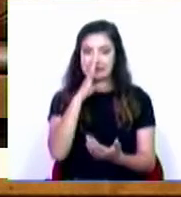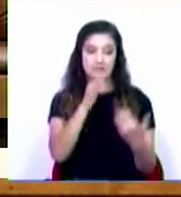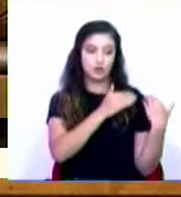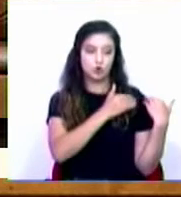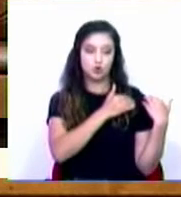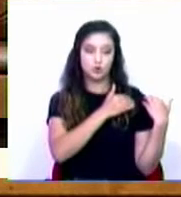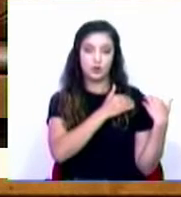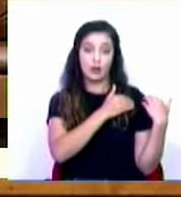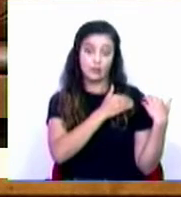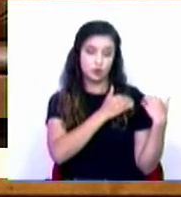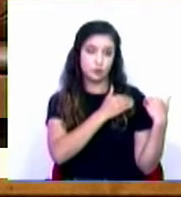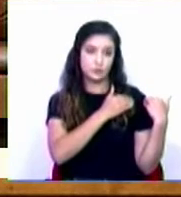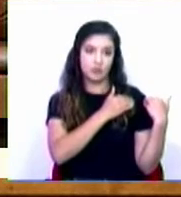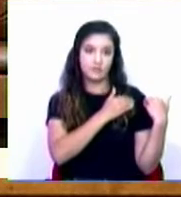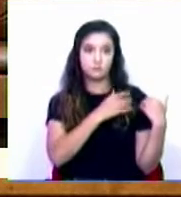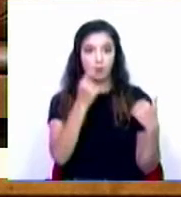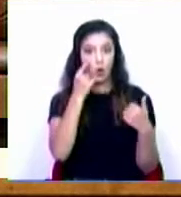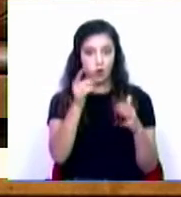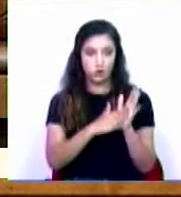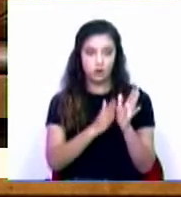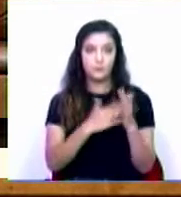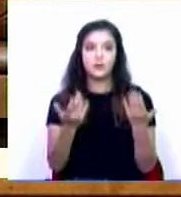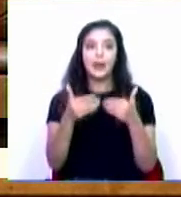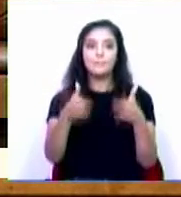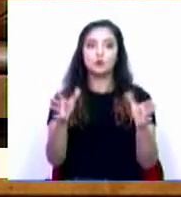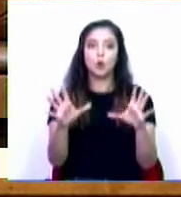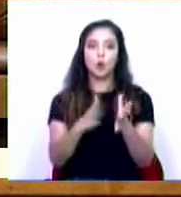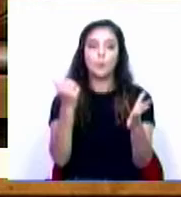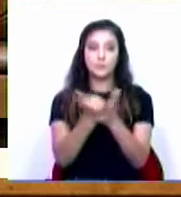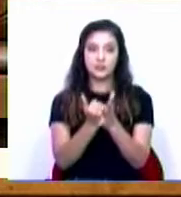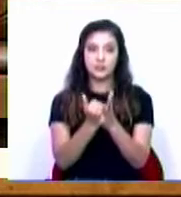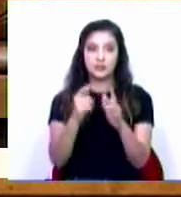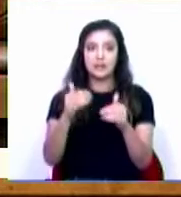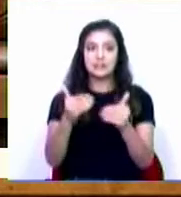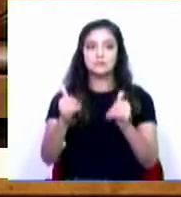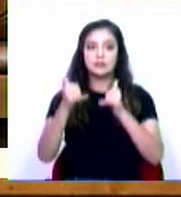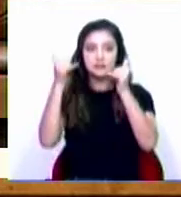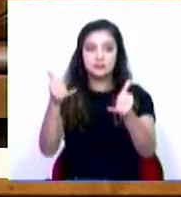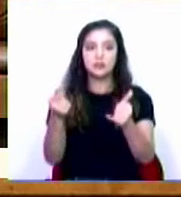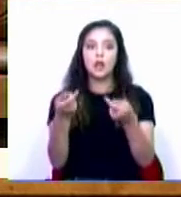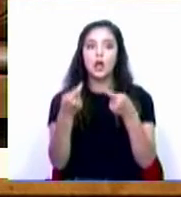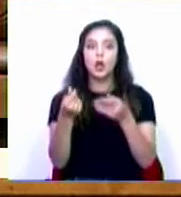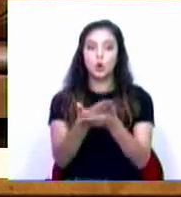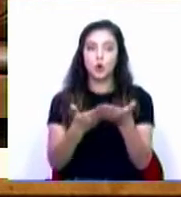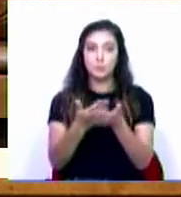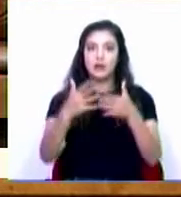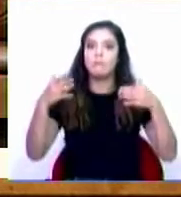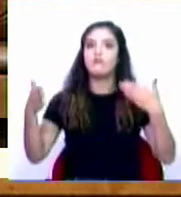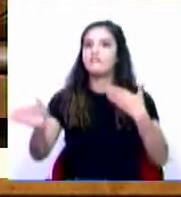Contudo, não somos aqueles que numa semana pediam a abertura completa e na semana seguinte o encerramento da economia. Também não somos